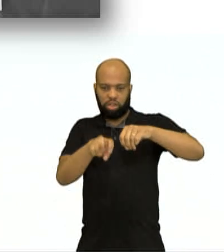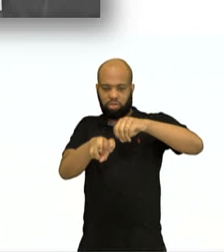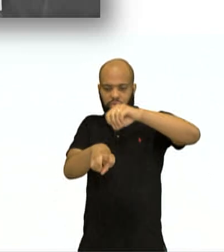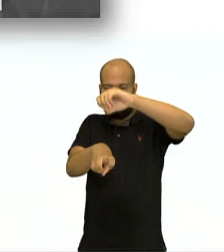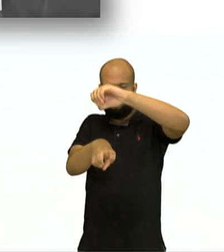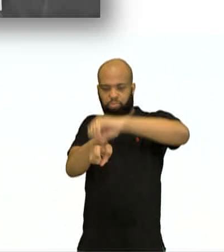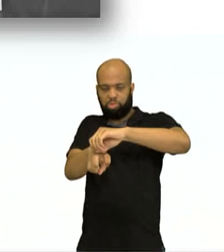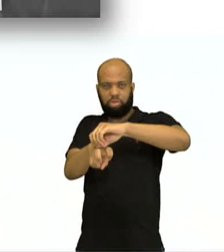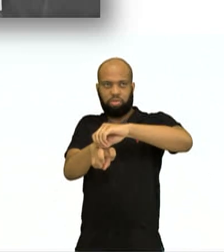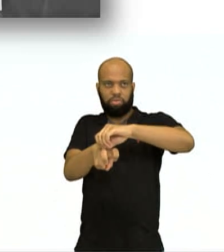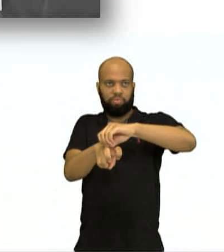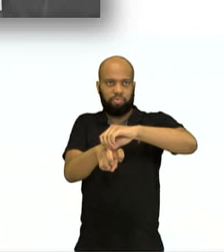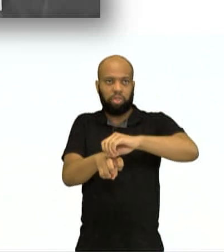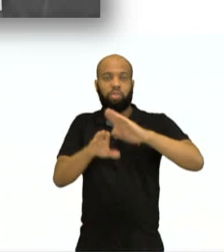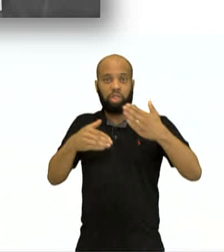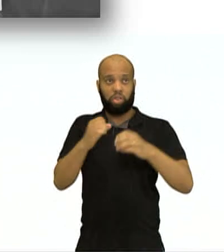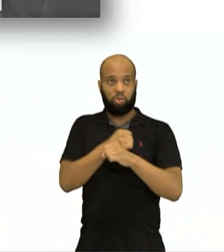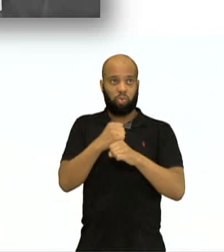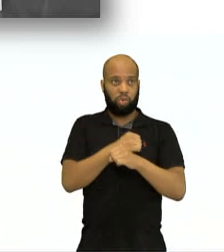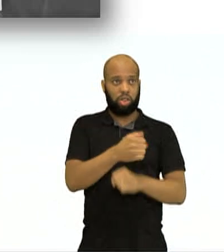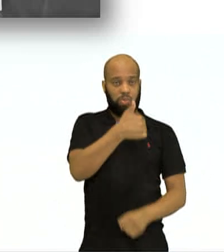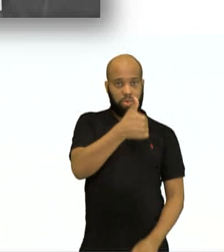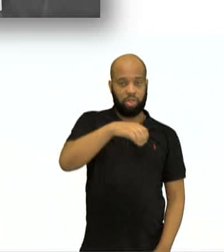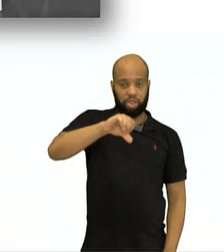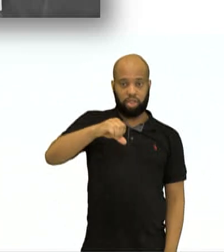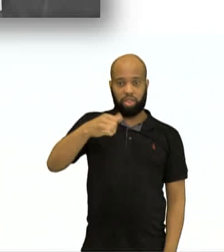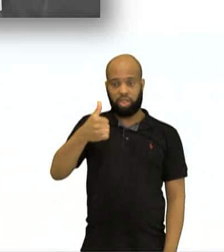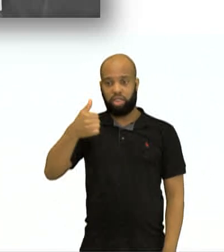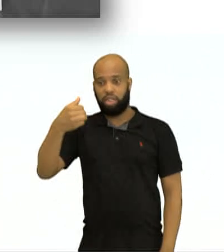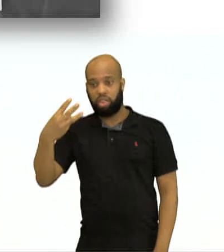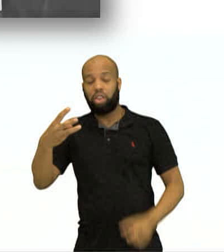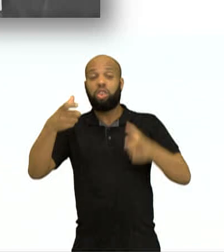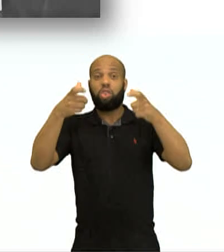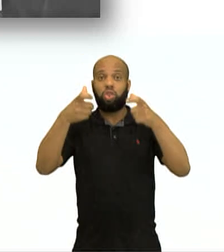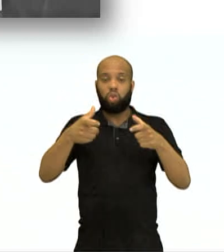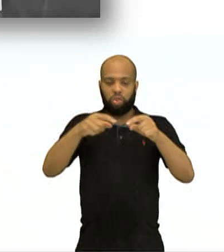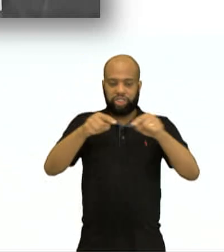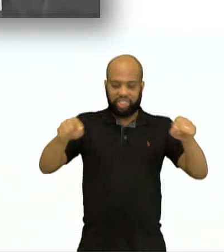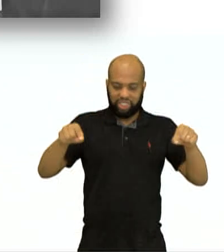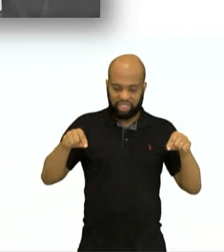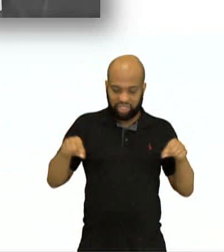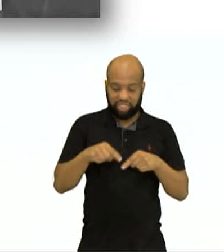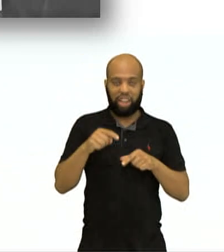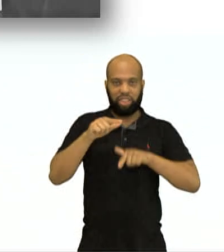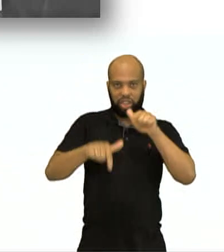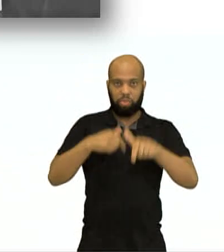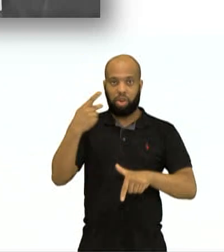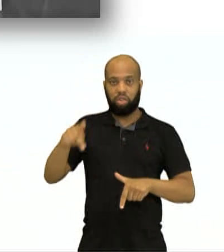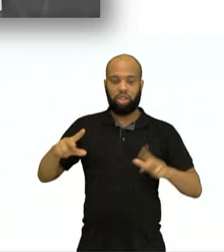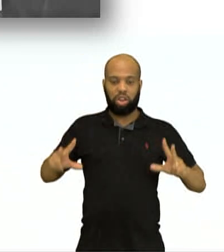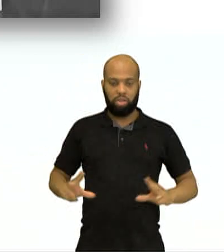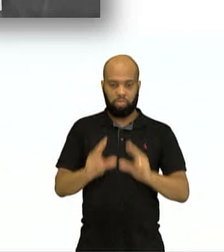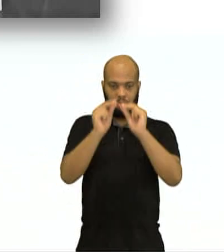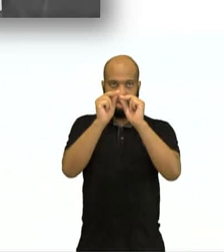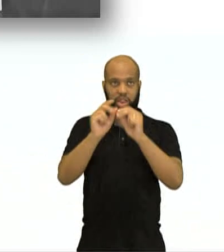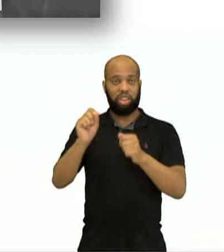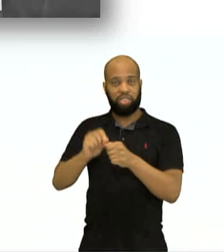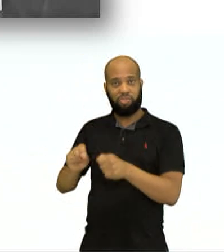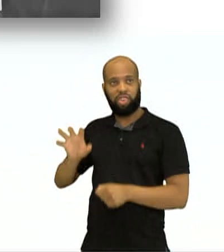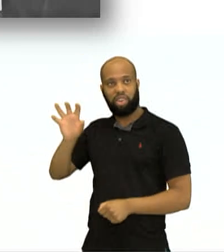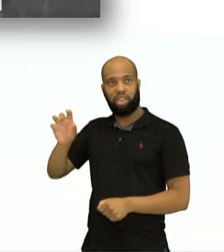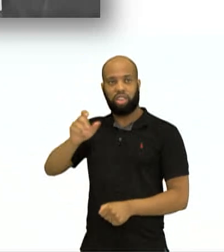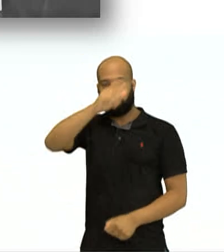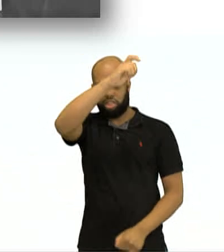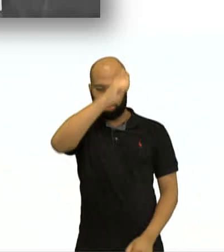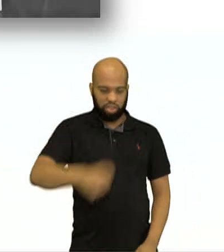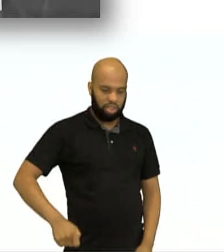um banquinho de madeira. Em 1913, em seu estúdio em Paris, Duchamp montou a roda de bicicleta de cabeça para baixo em um banquinho,